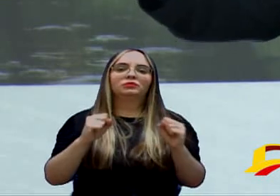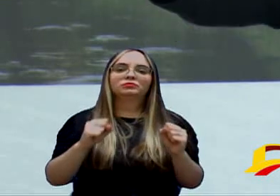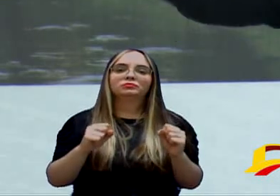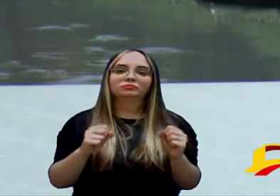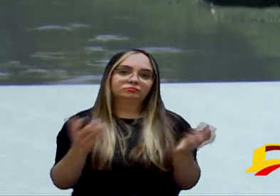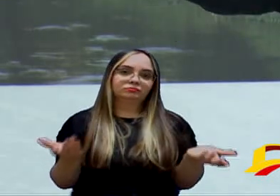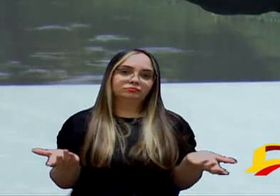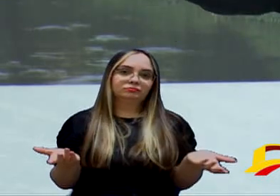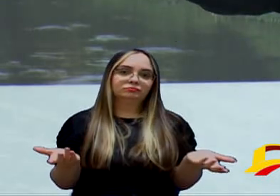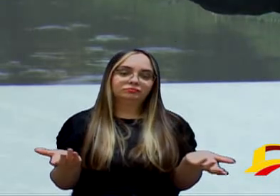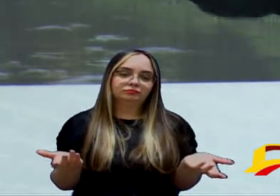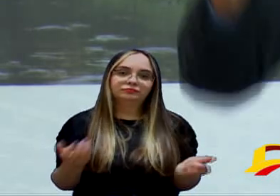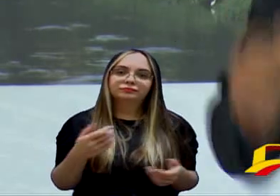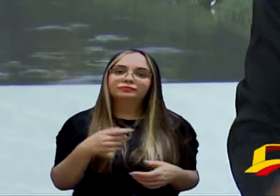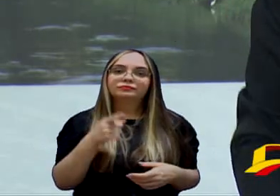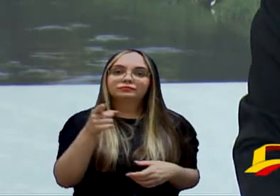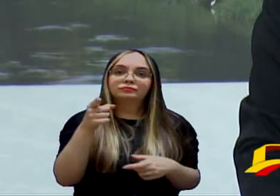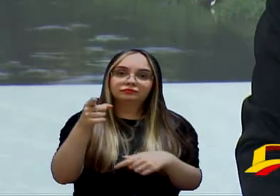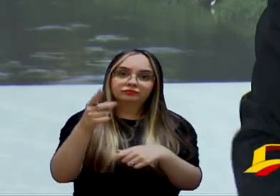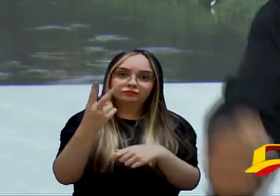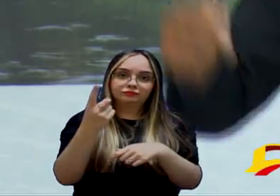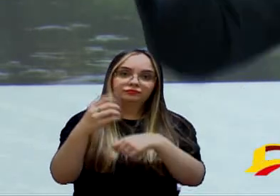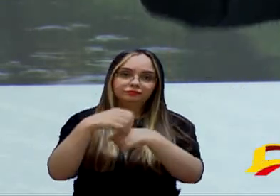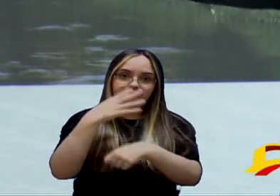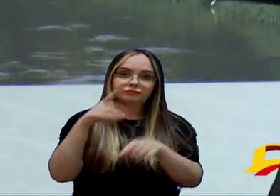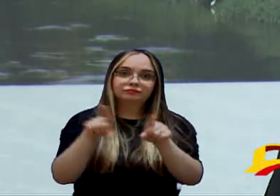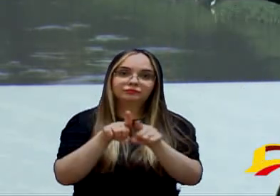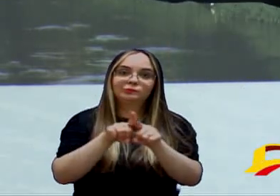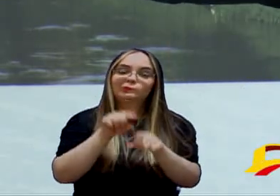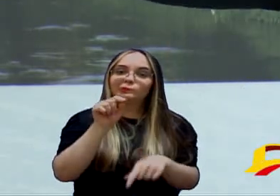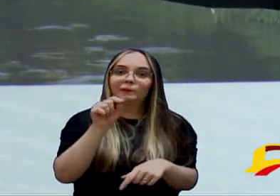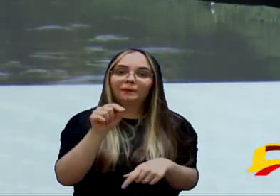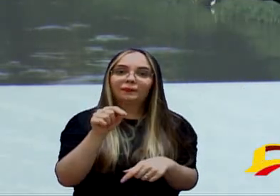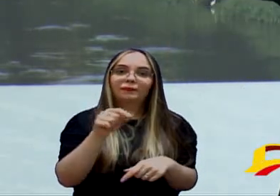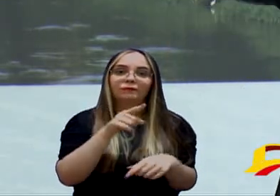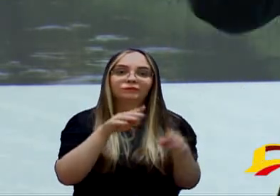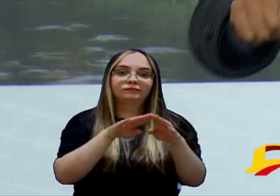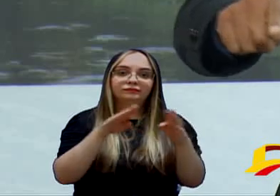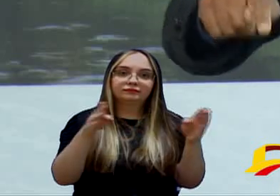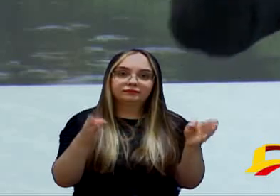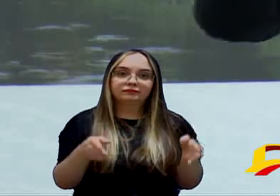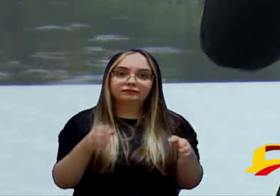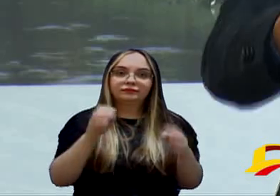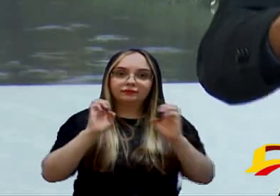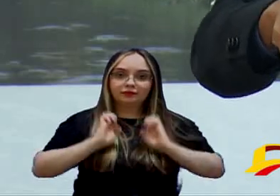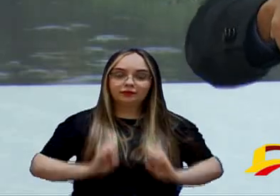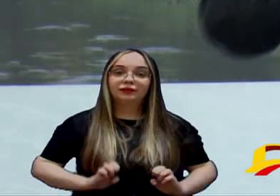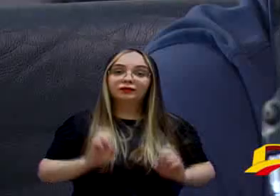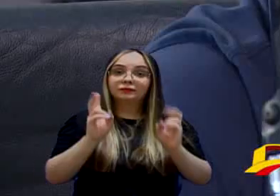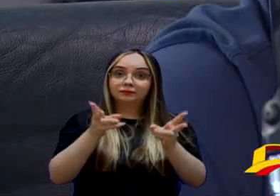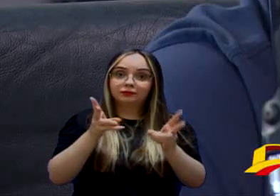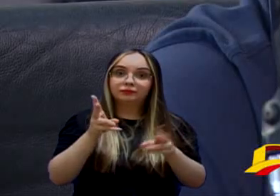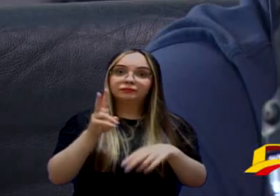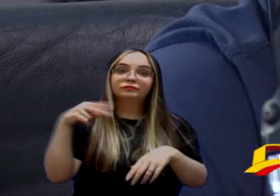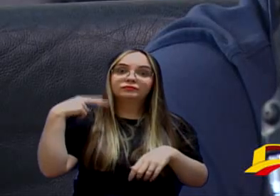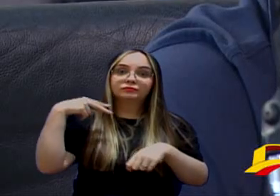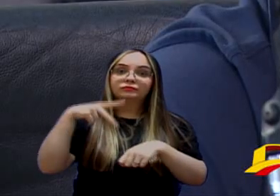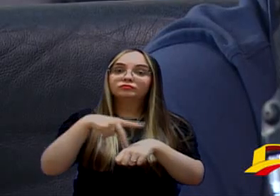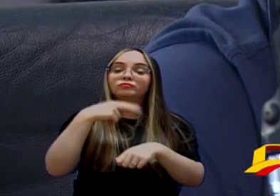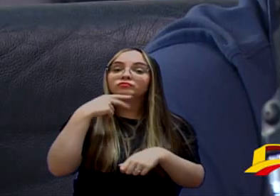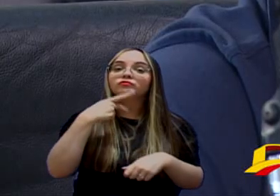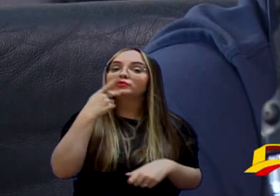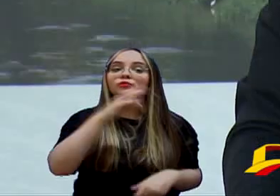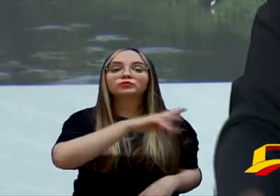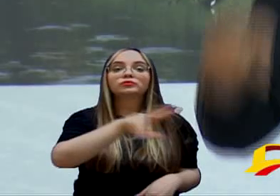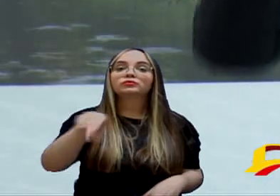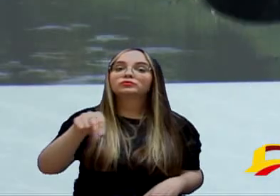outra versão sugerida pelo Senhor na comissão de ética de uma mesma vereadora que subiu aqui na Tribuna e falou que todos aqui